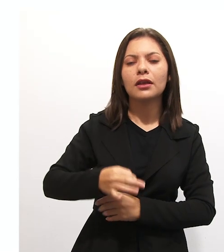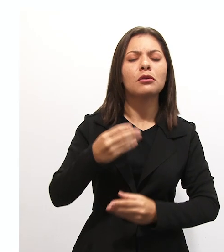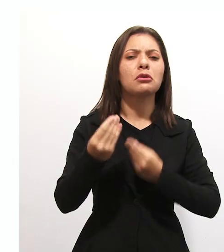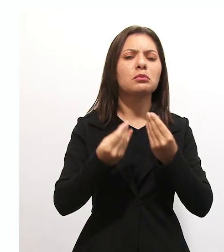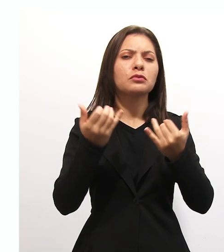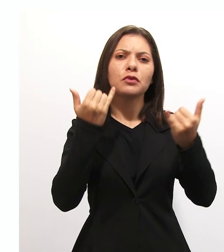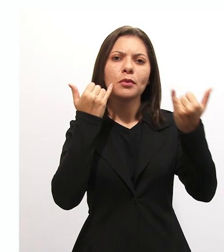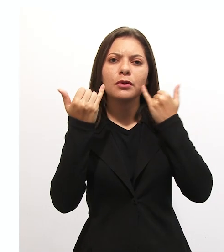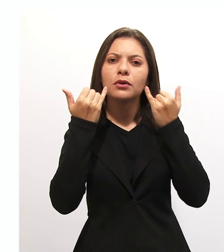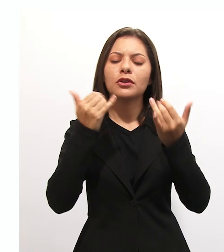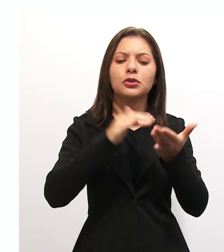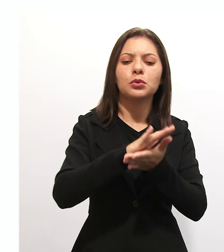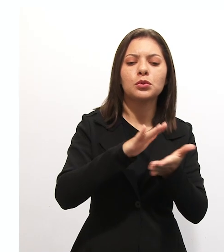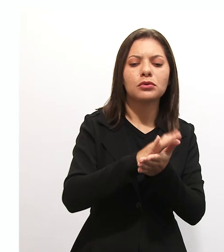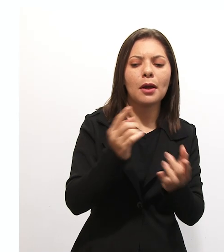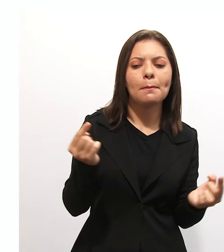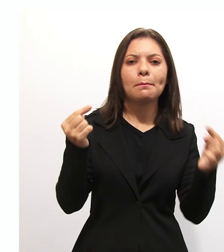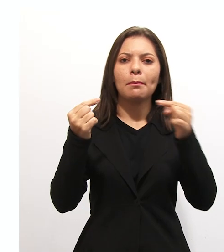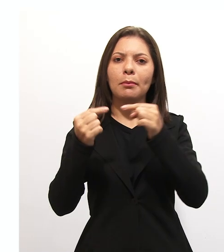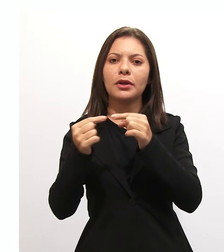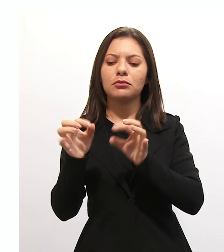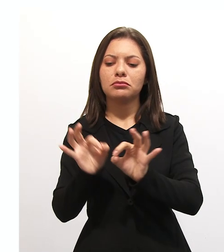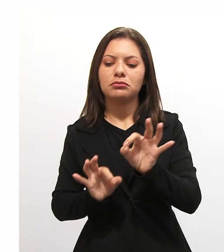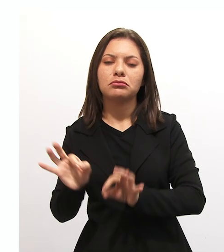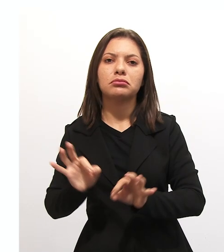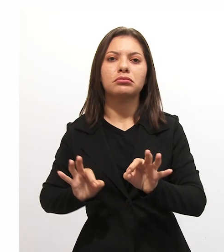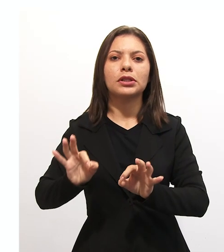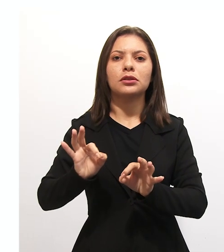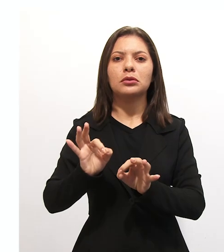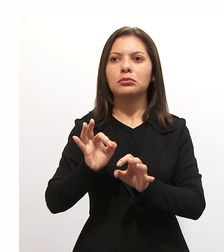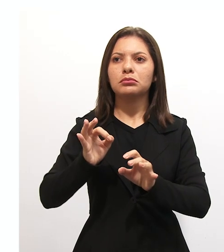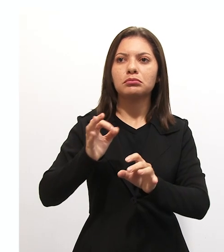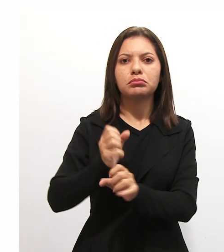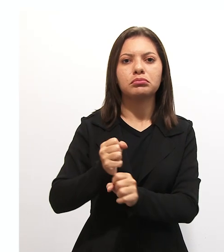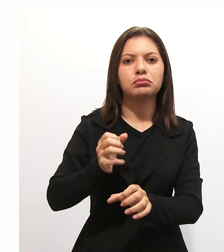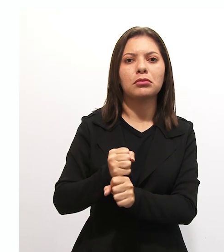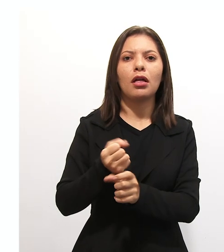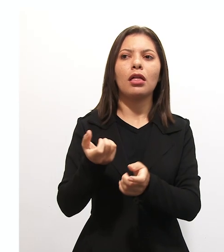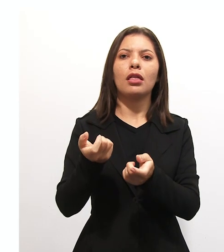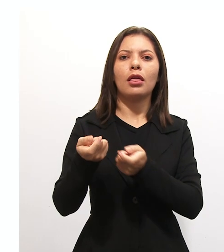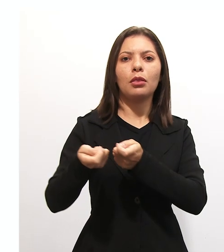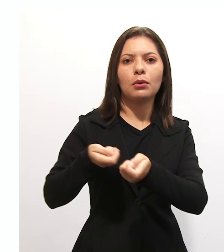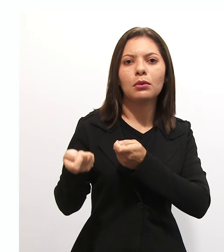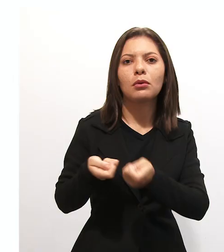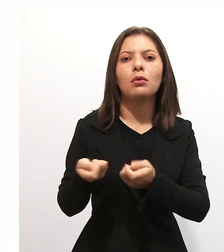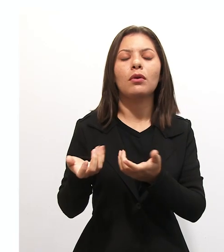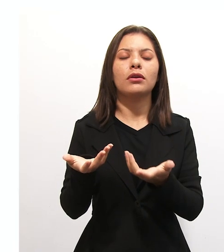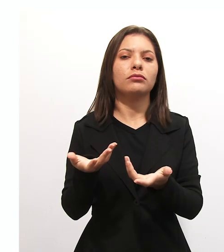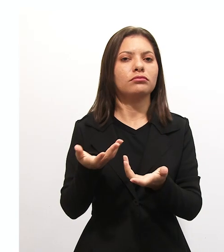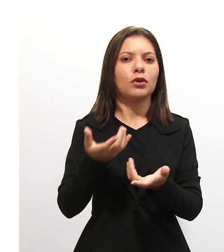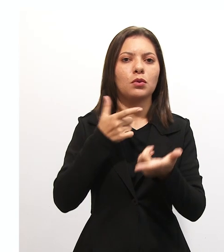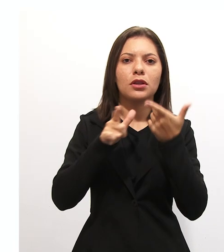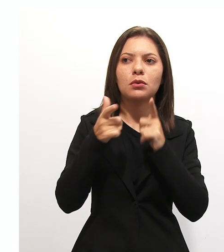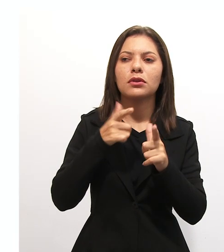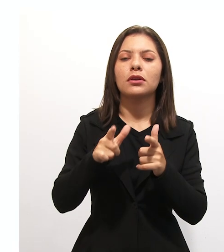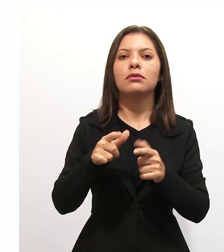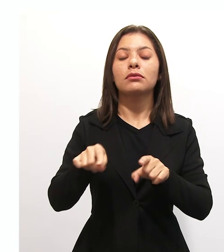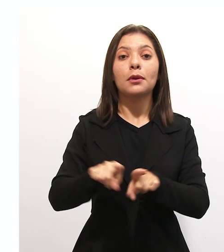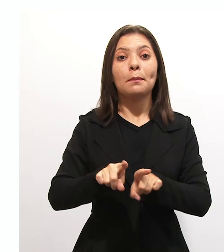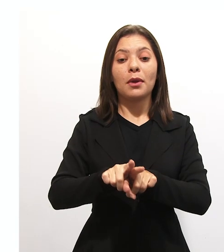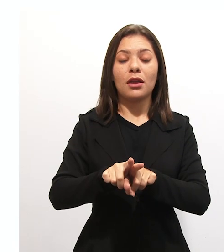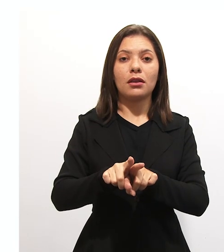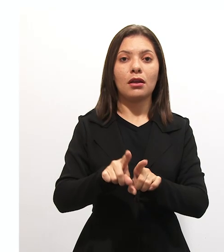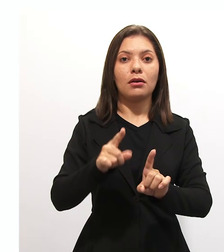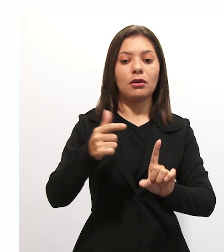custos são aplicadas no planejamento orçamentário, no controle de resultado e na avaliação